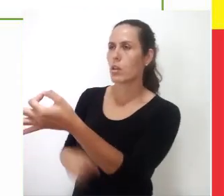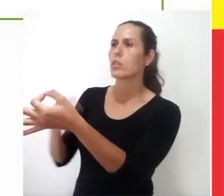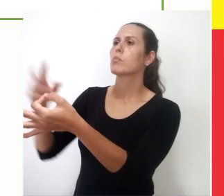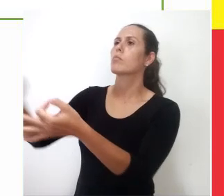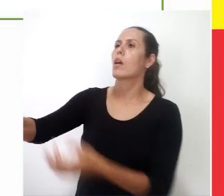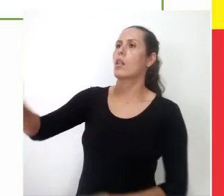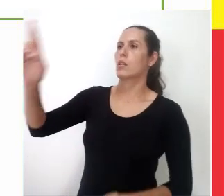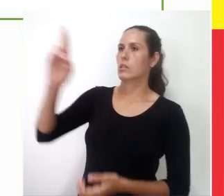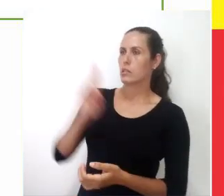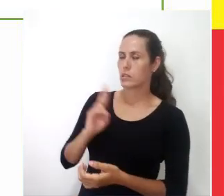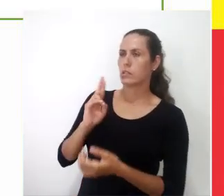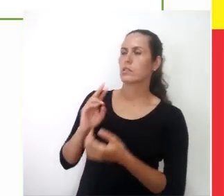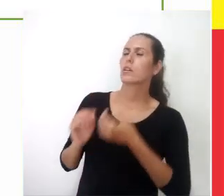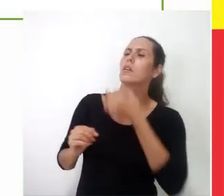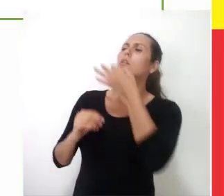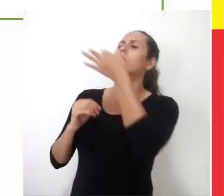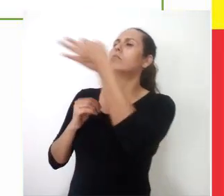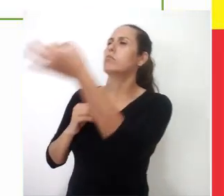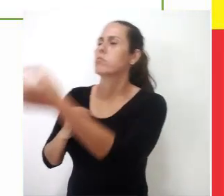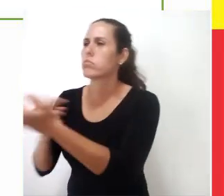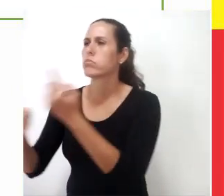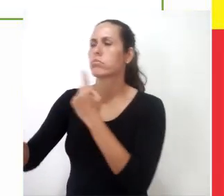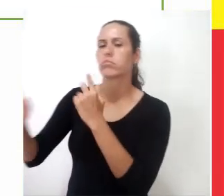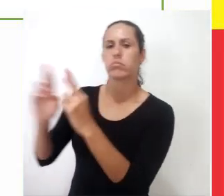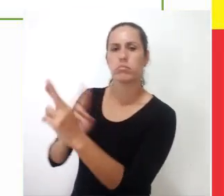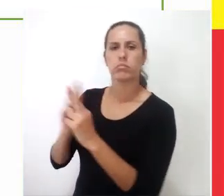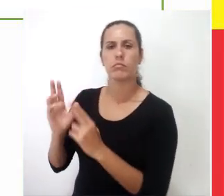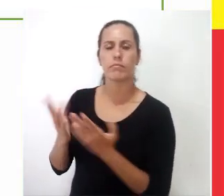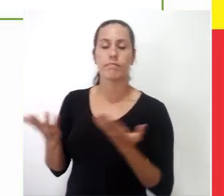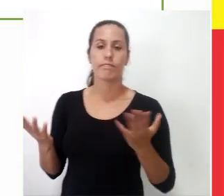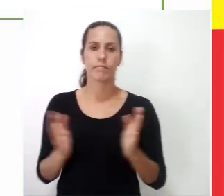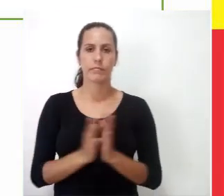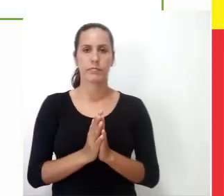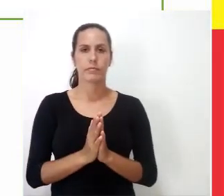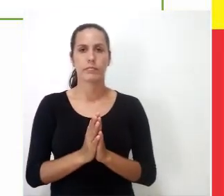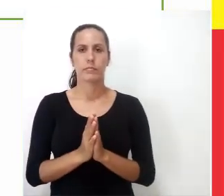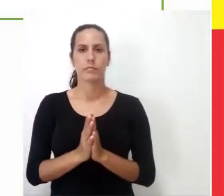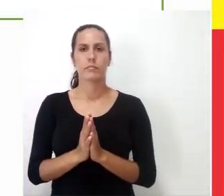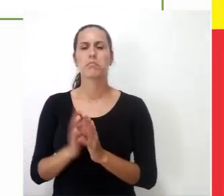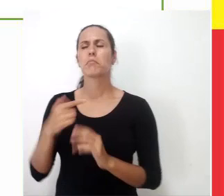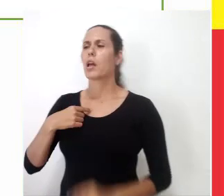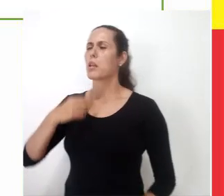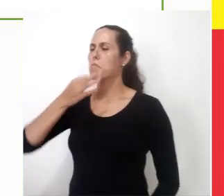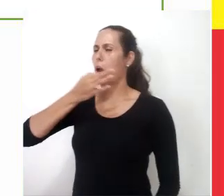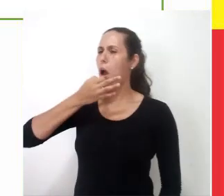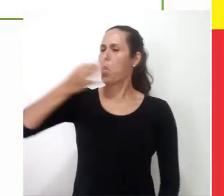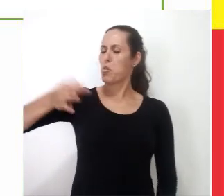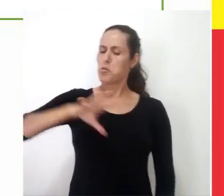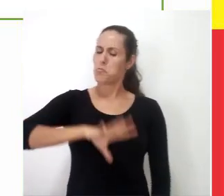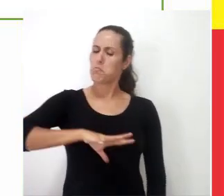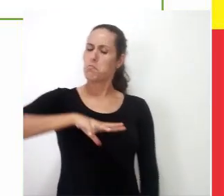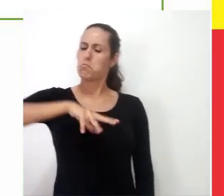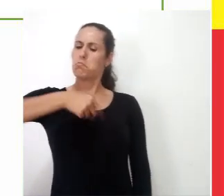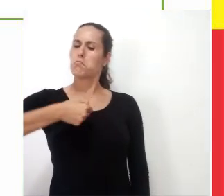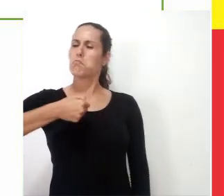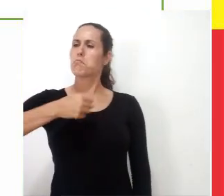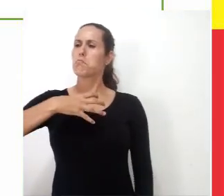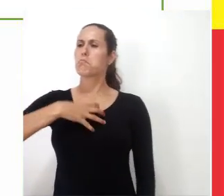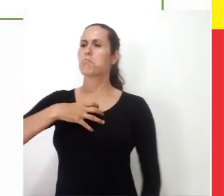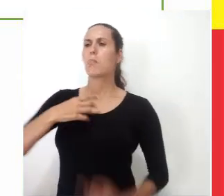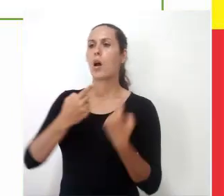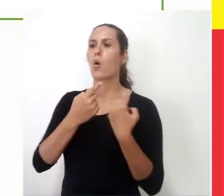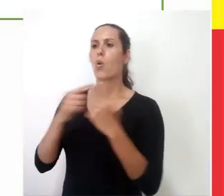tenho o meu argumento, alguém pode, claro, contra-argumentar. Então, argumentou corajosamente contra